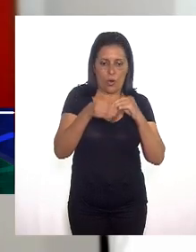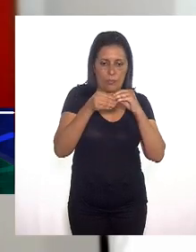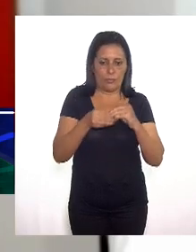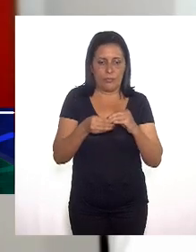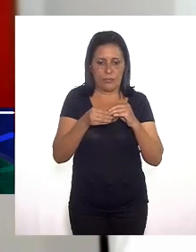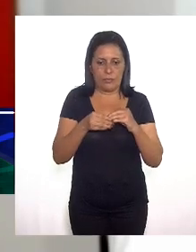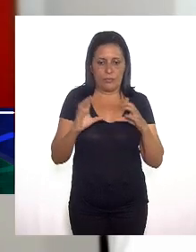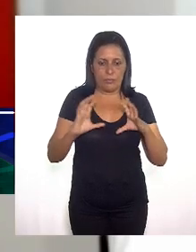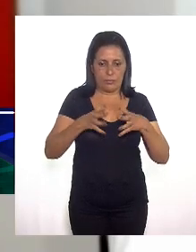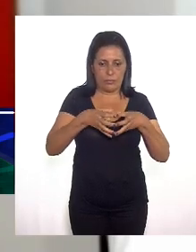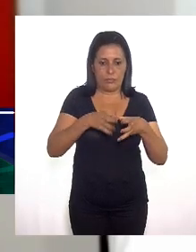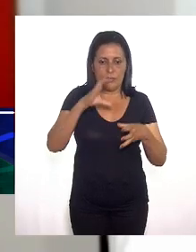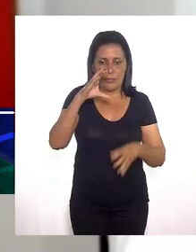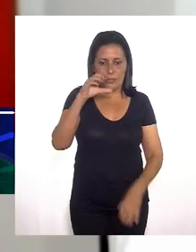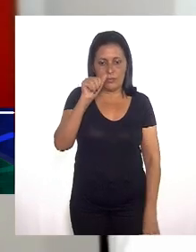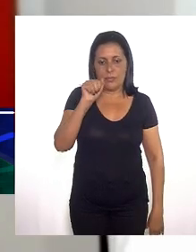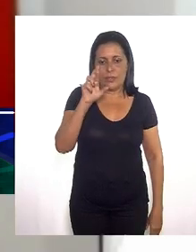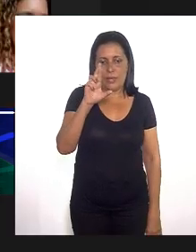deputado Carlos Mink.